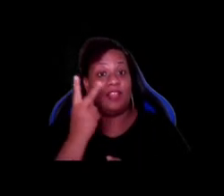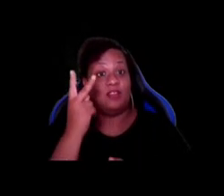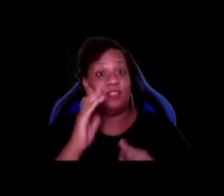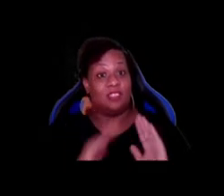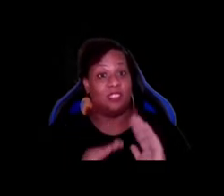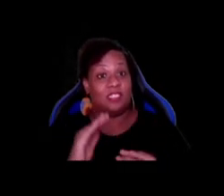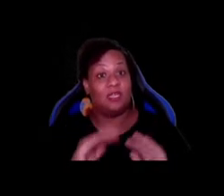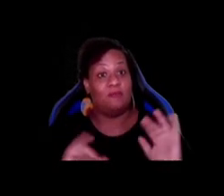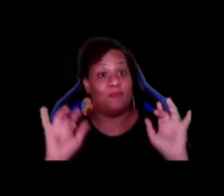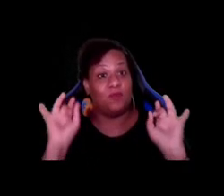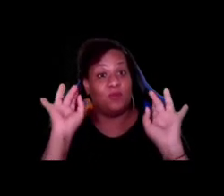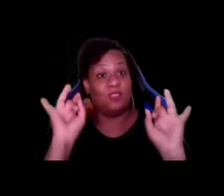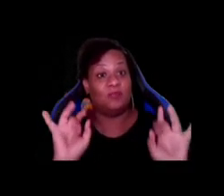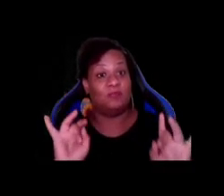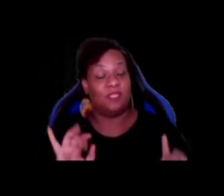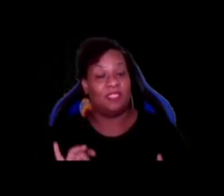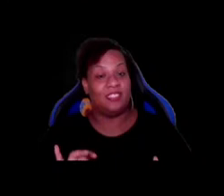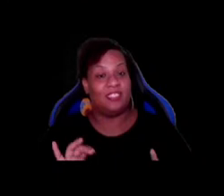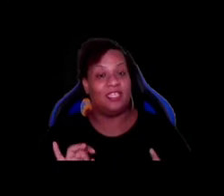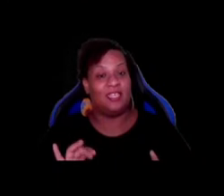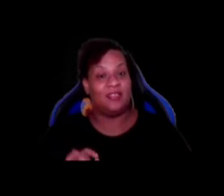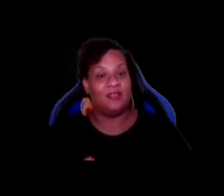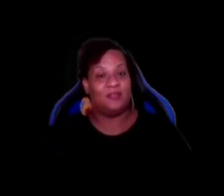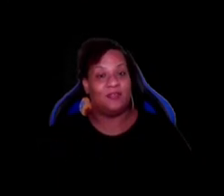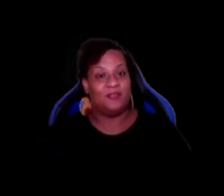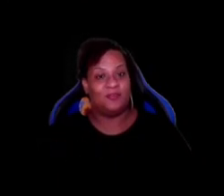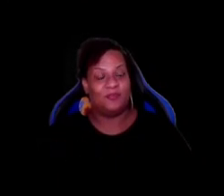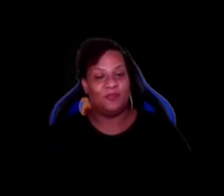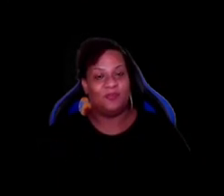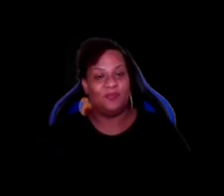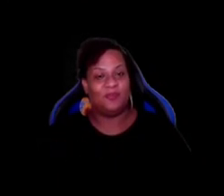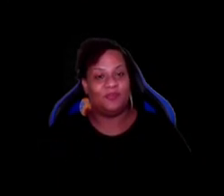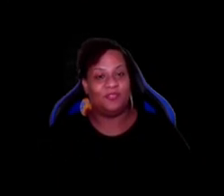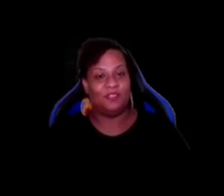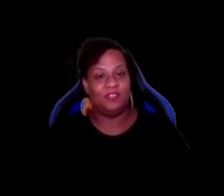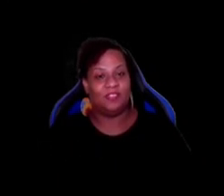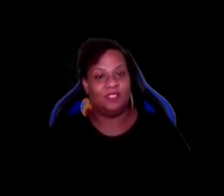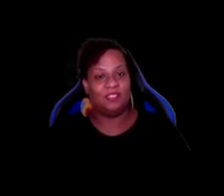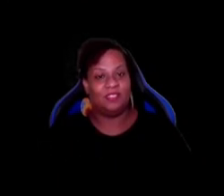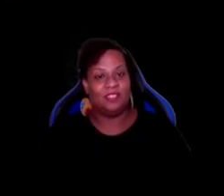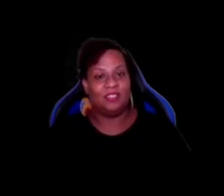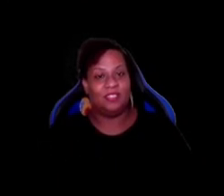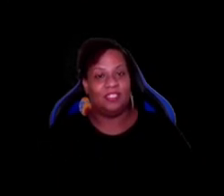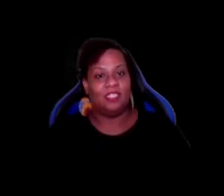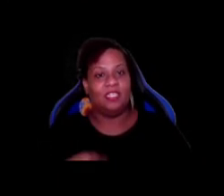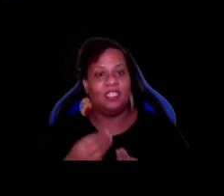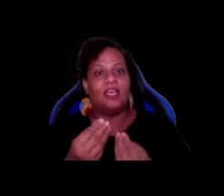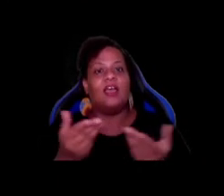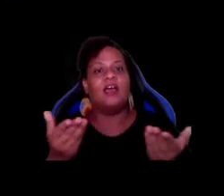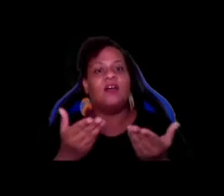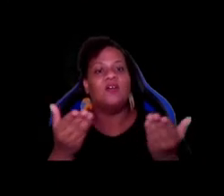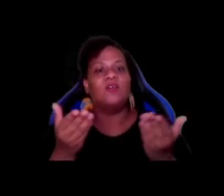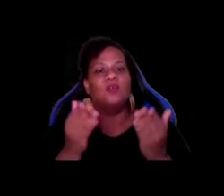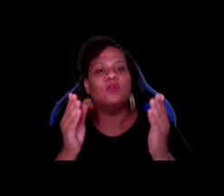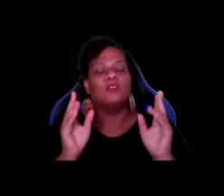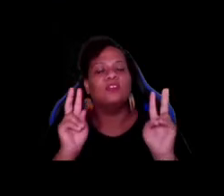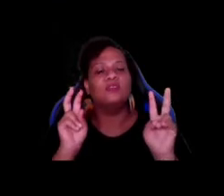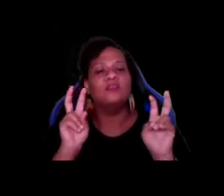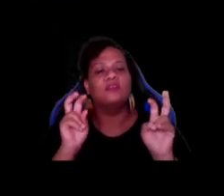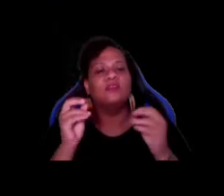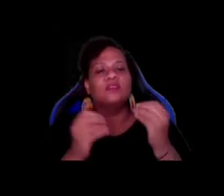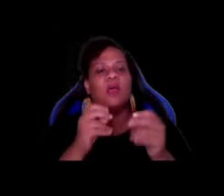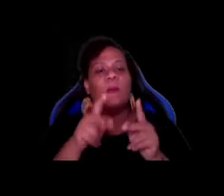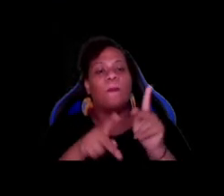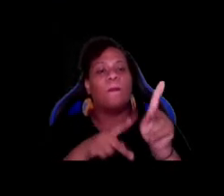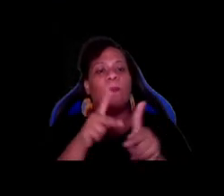dos tambores, o sagrado dos maracais, né? E trazer um pouco dessa realidade aqui de como os povos